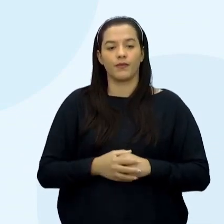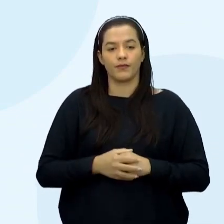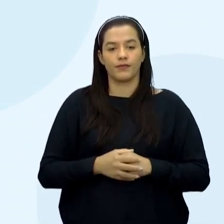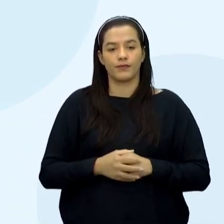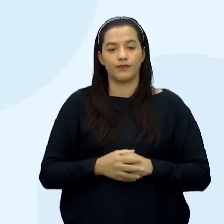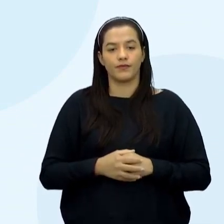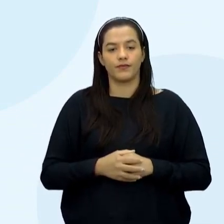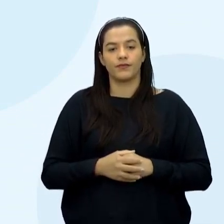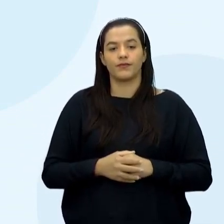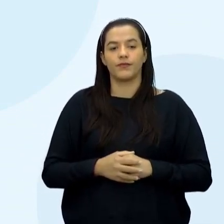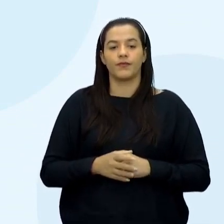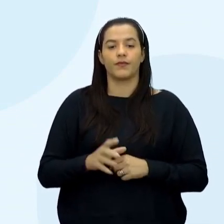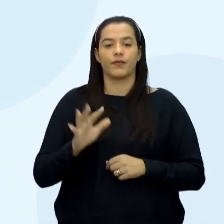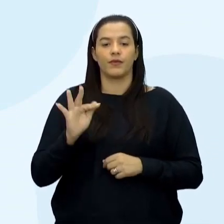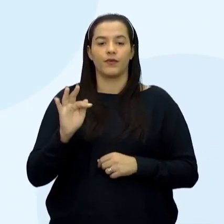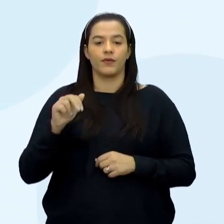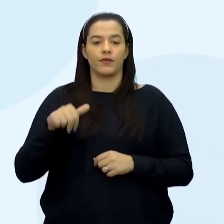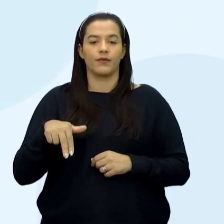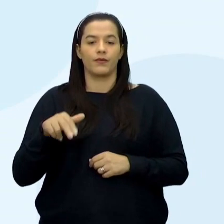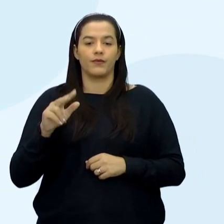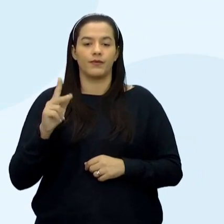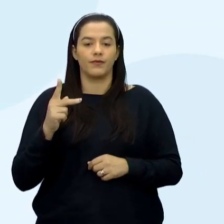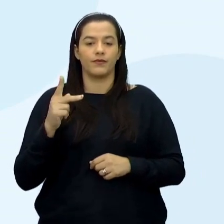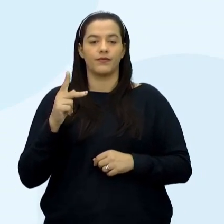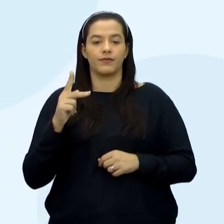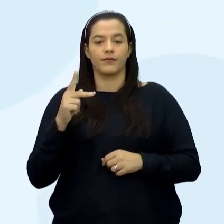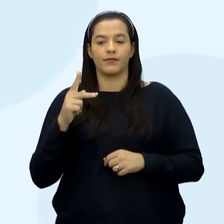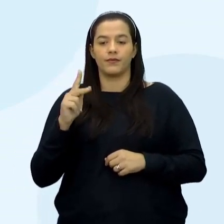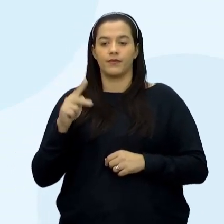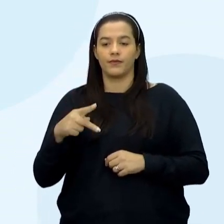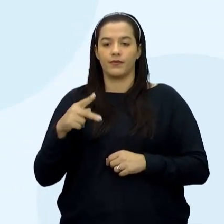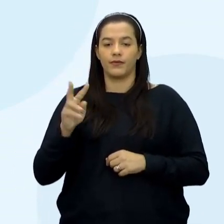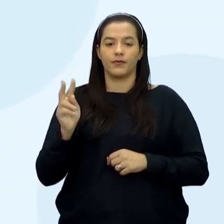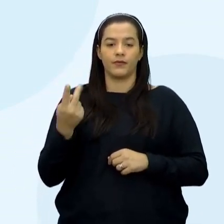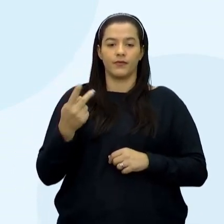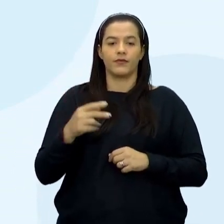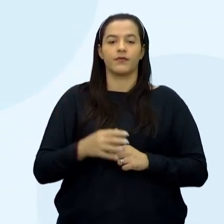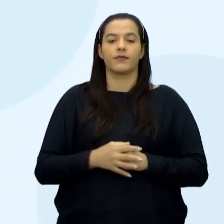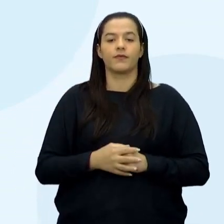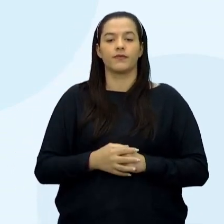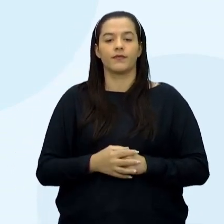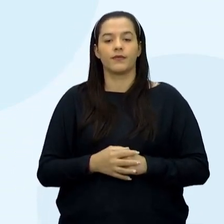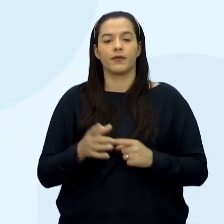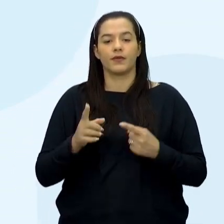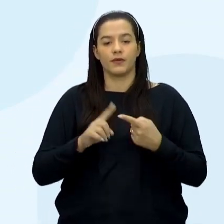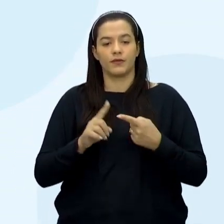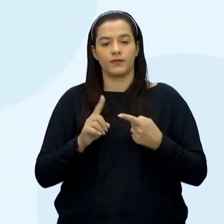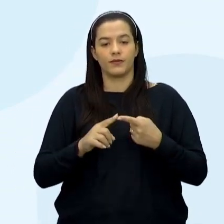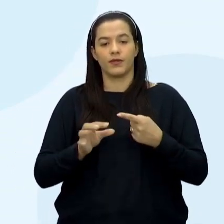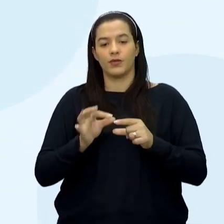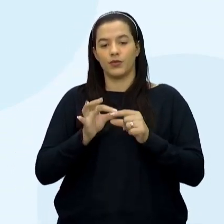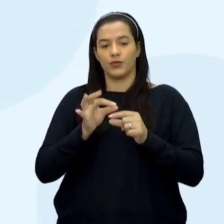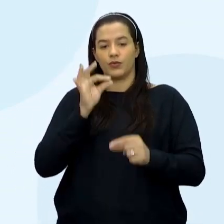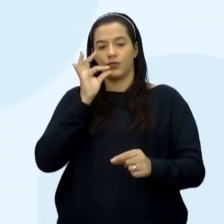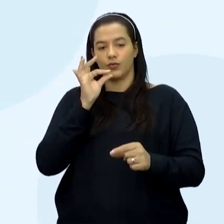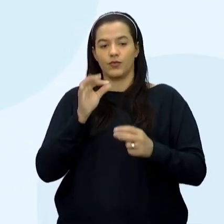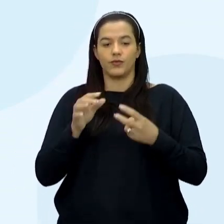indicador fenolftaleína, o bicarbonato de sódio e um canudo, ok?